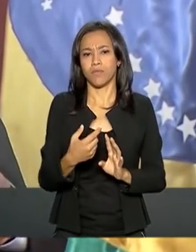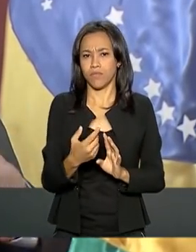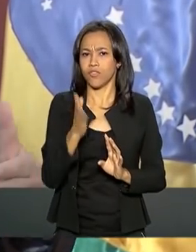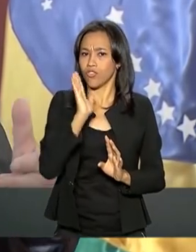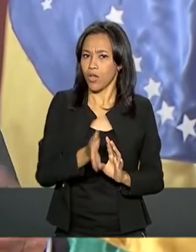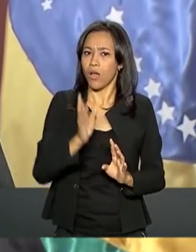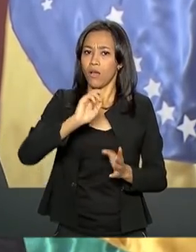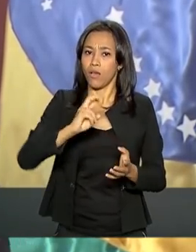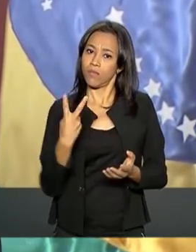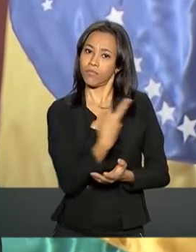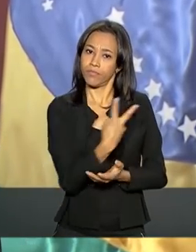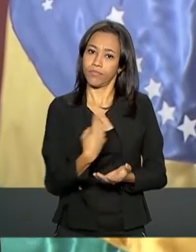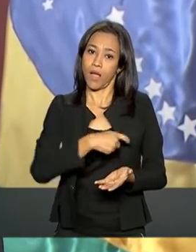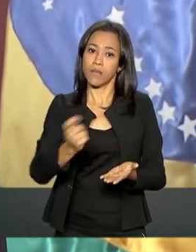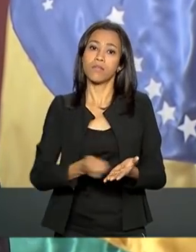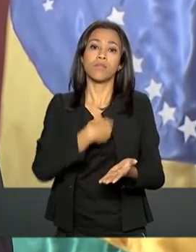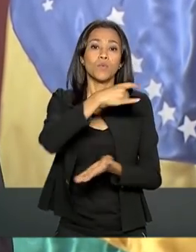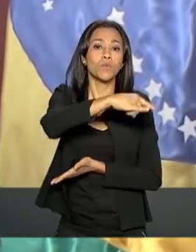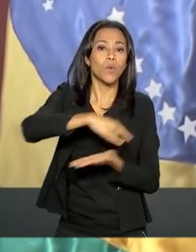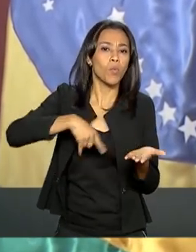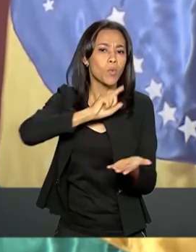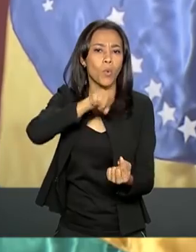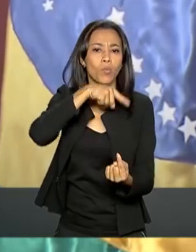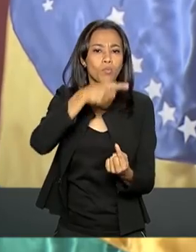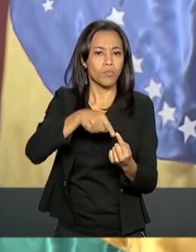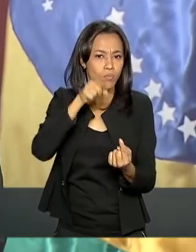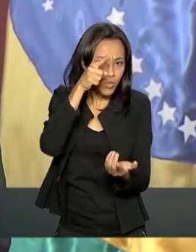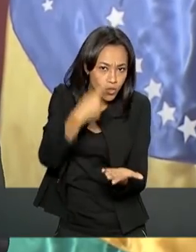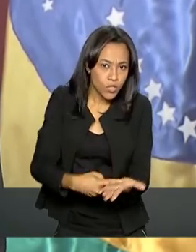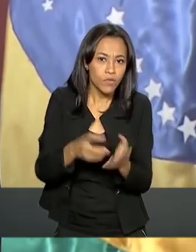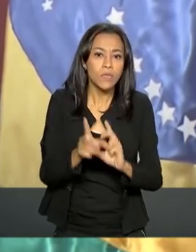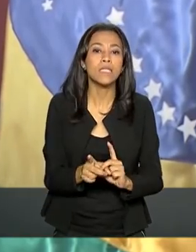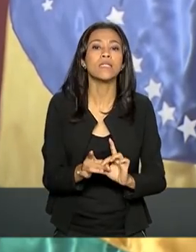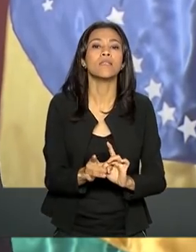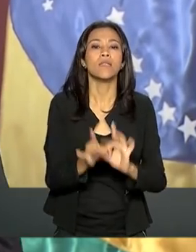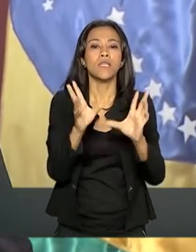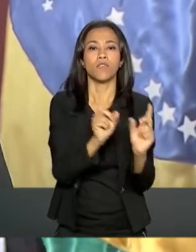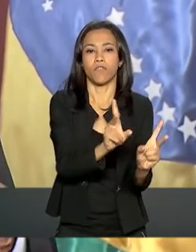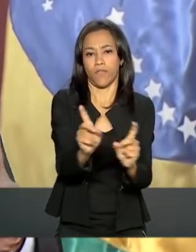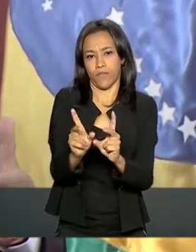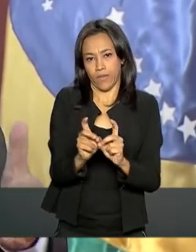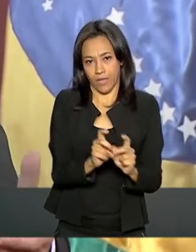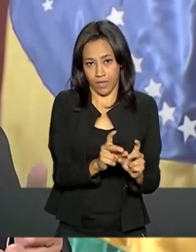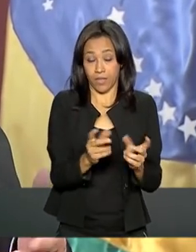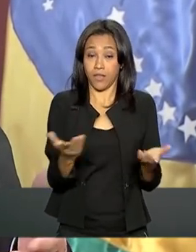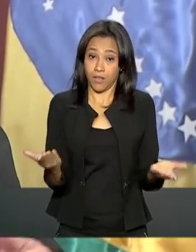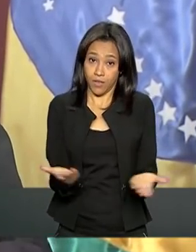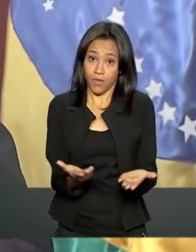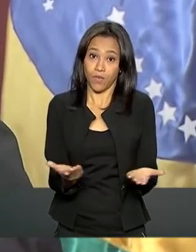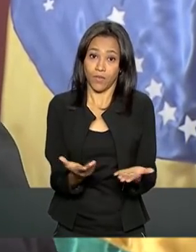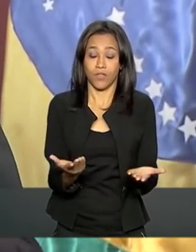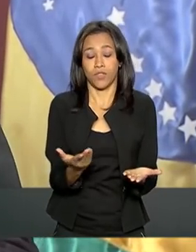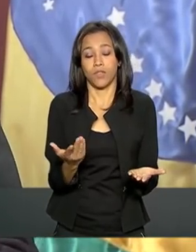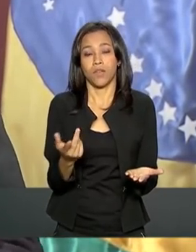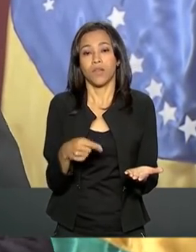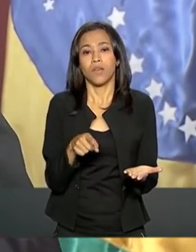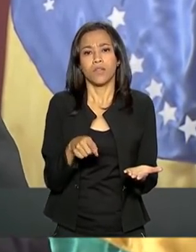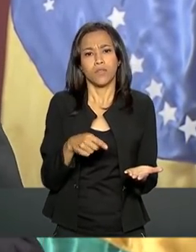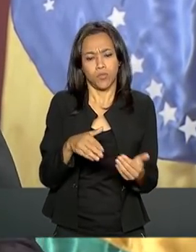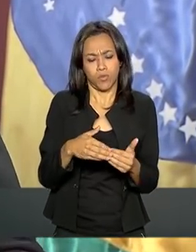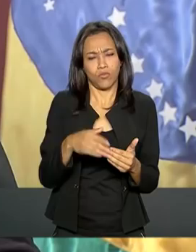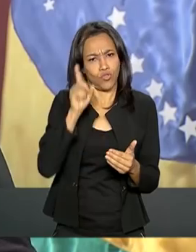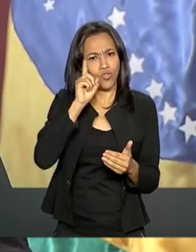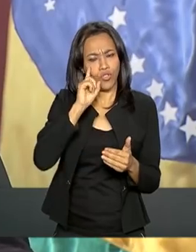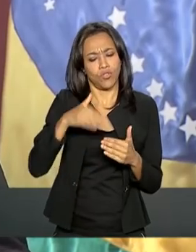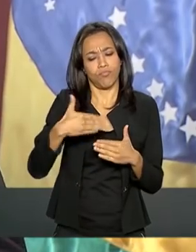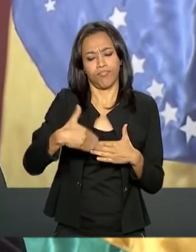um acordo para estabelecer um tratado de livre comércio e nós acordamos com o presidente Bolsonaro para poder enviar durante os próximos